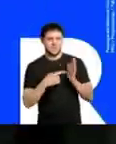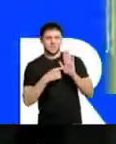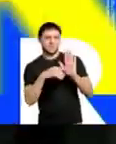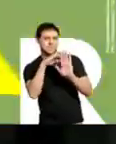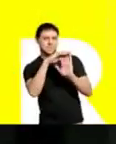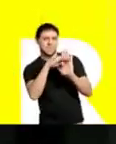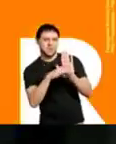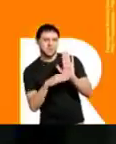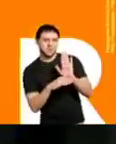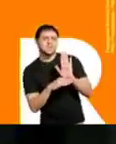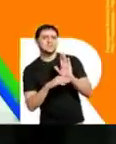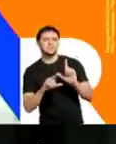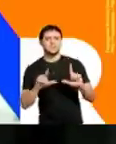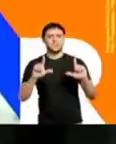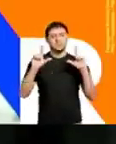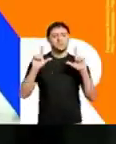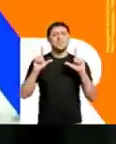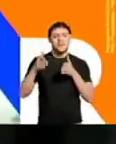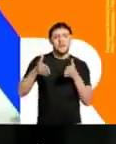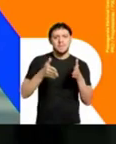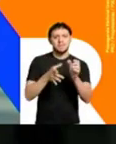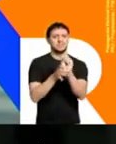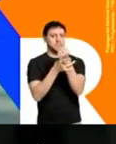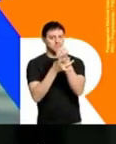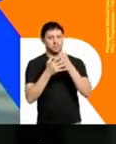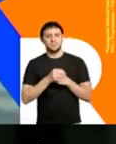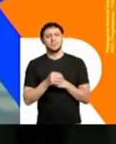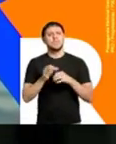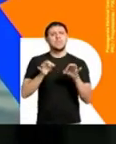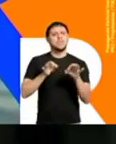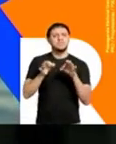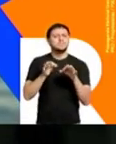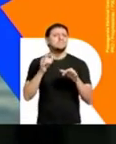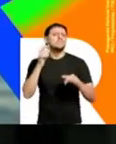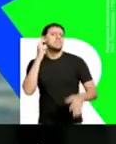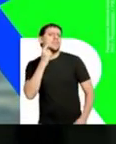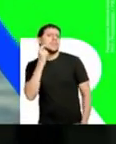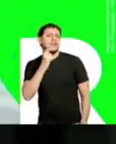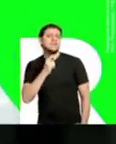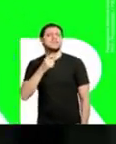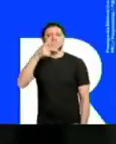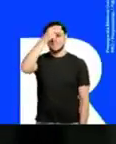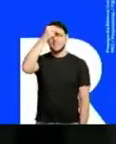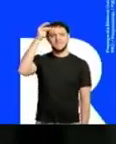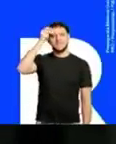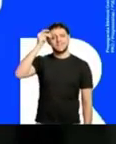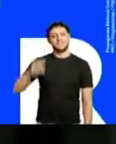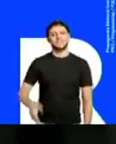E agora vai começar o programa Caminho Seguro. O programa Ricardo Nunes, prefeito.